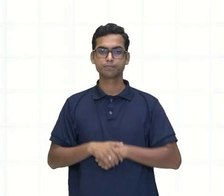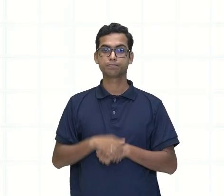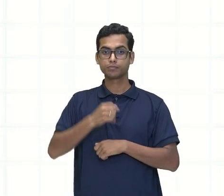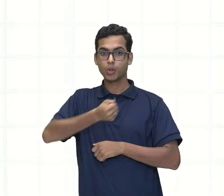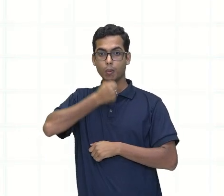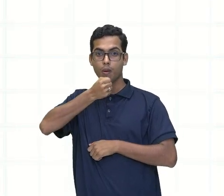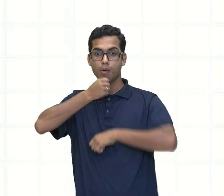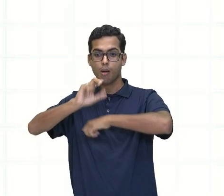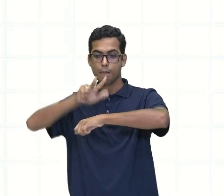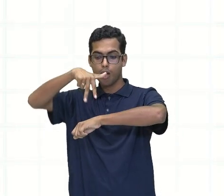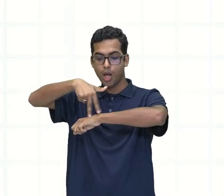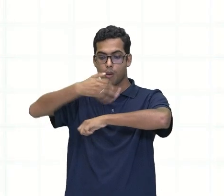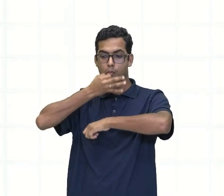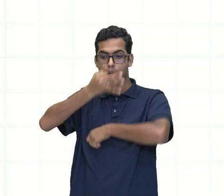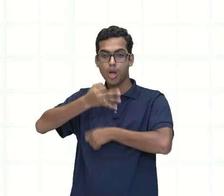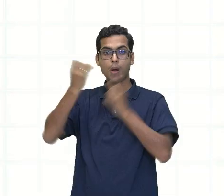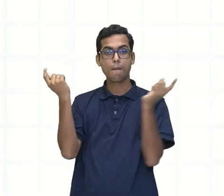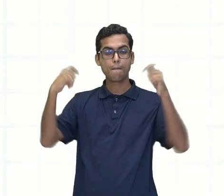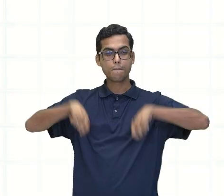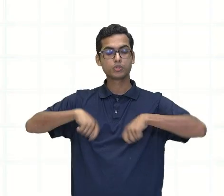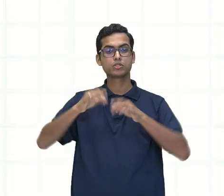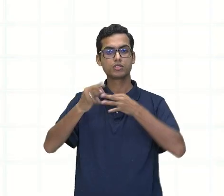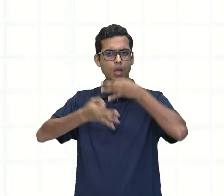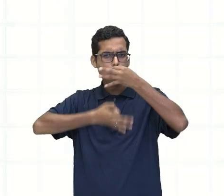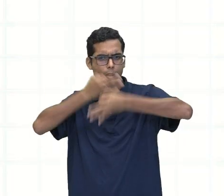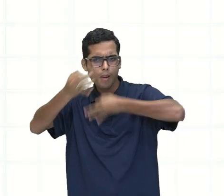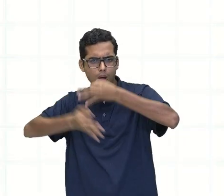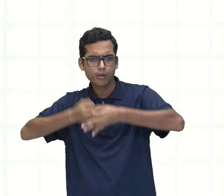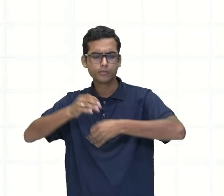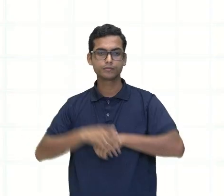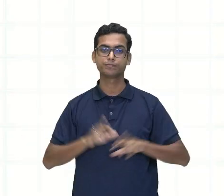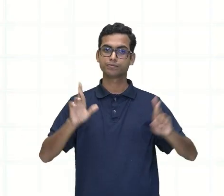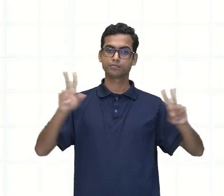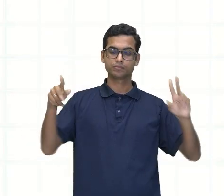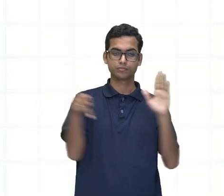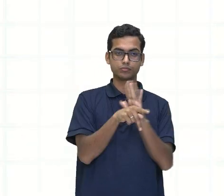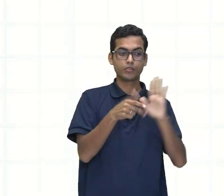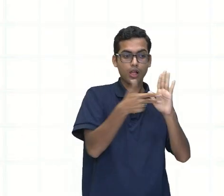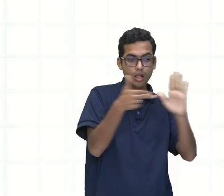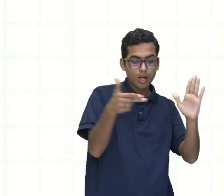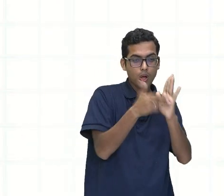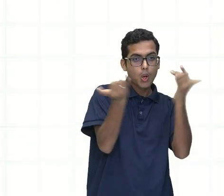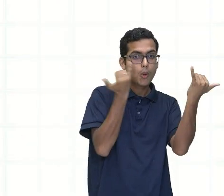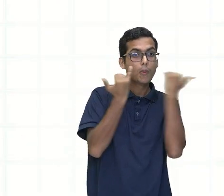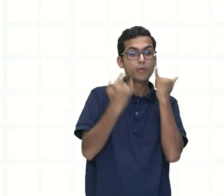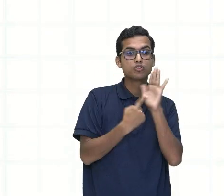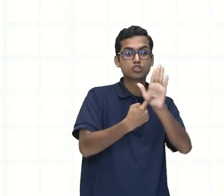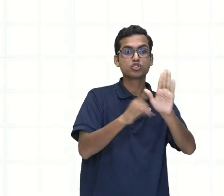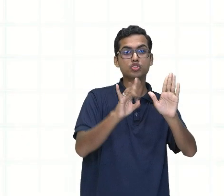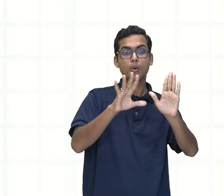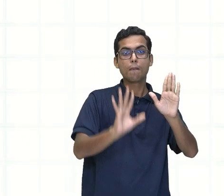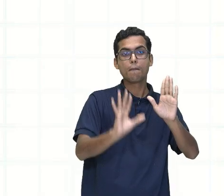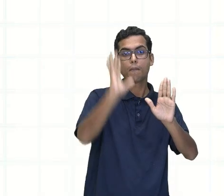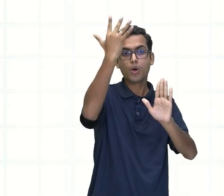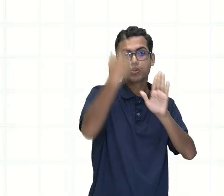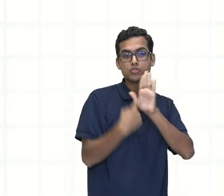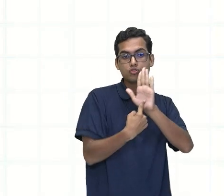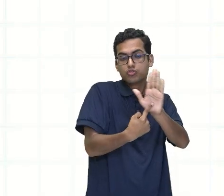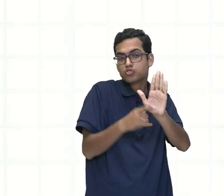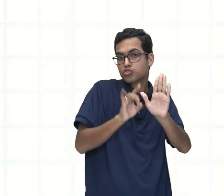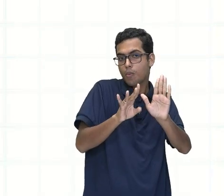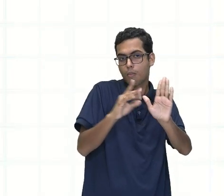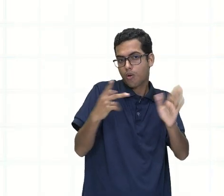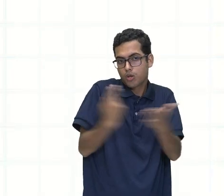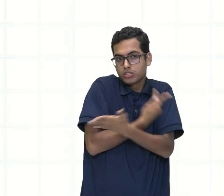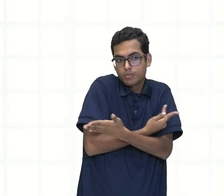posicionamento crítico, diferente da notícia não, que ela só apresenta os fatos. E aí eu posso ter esses fatos da notícia dentro de uma